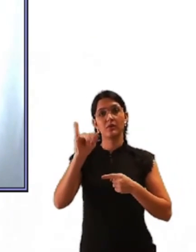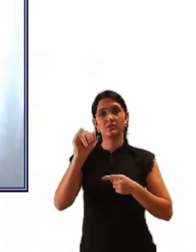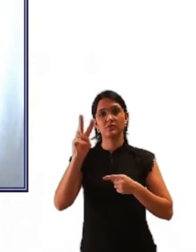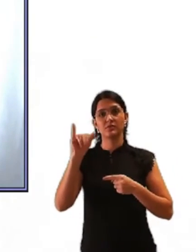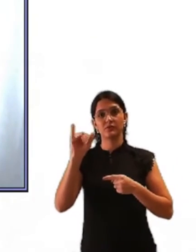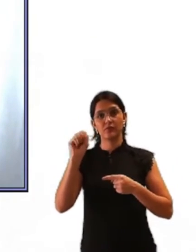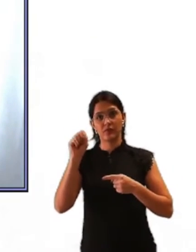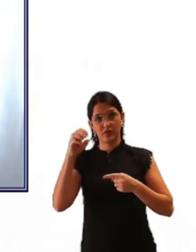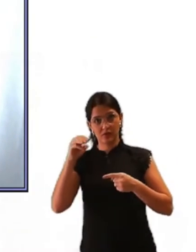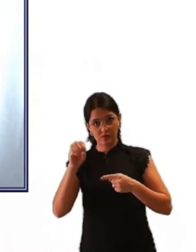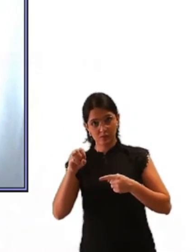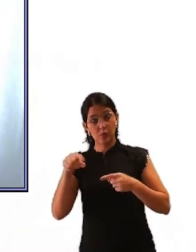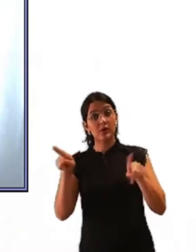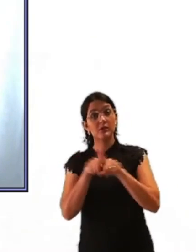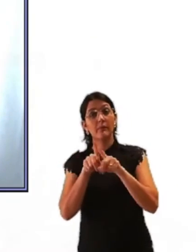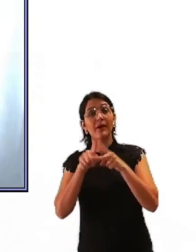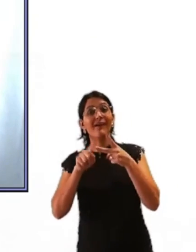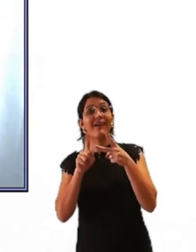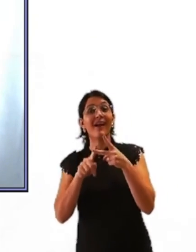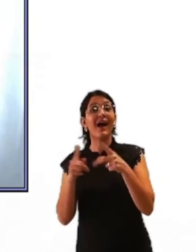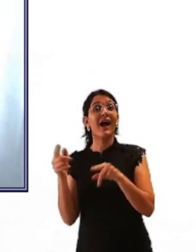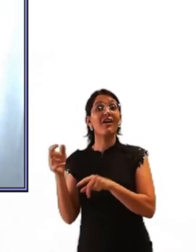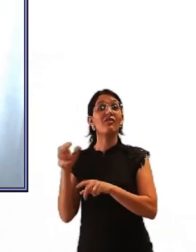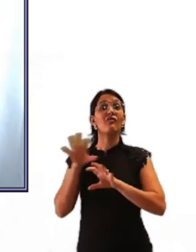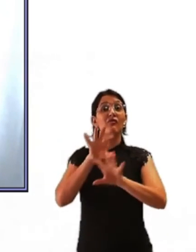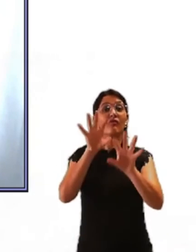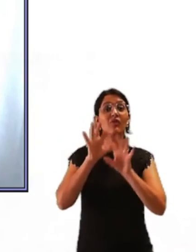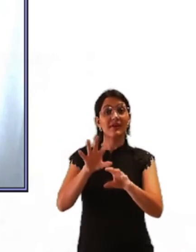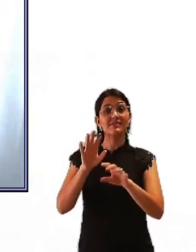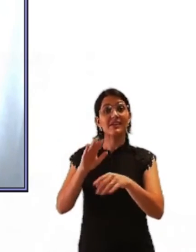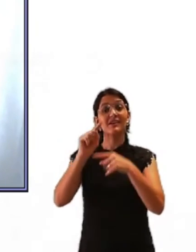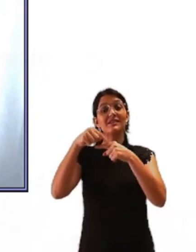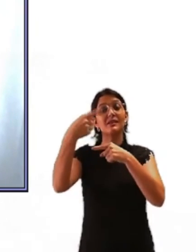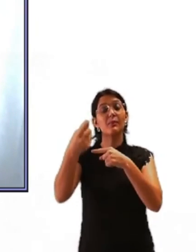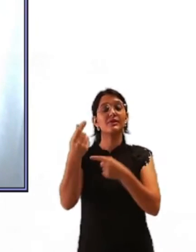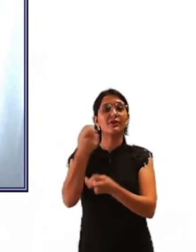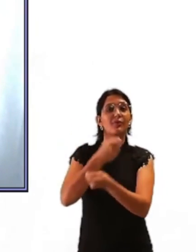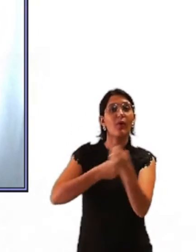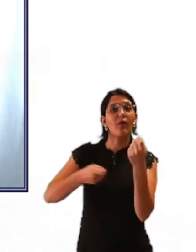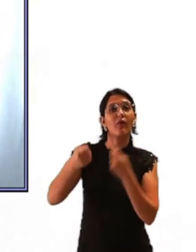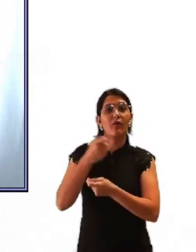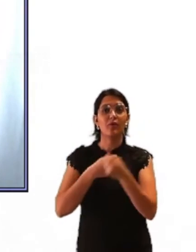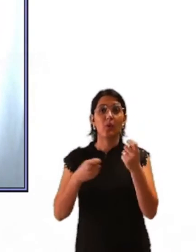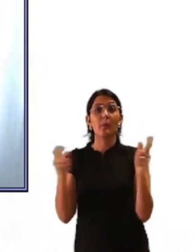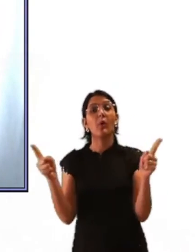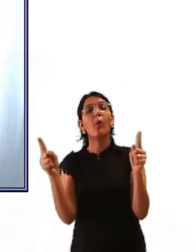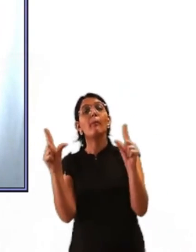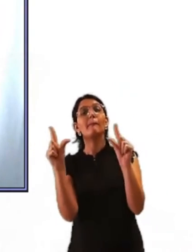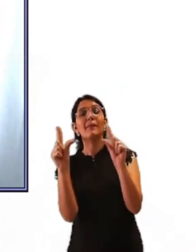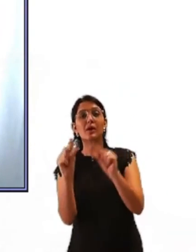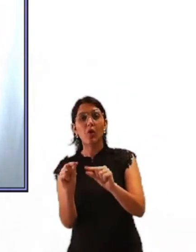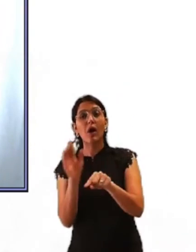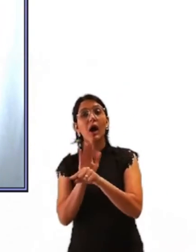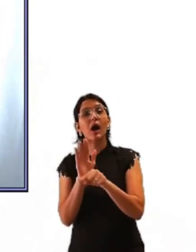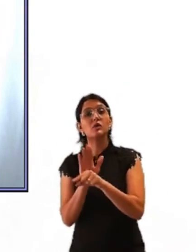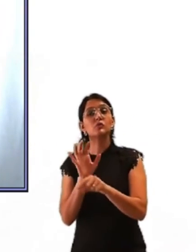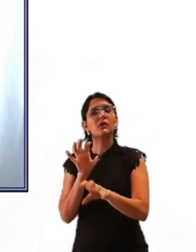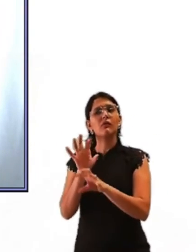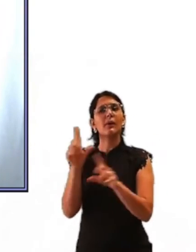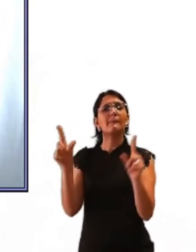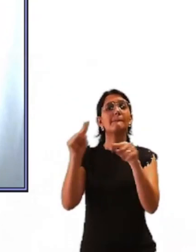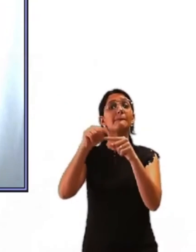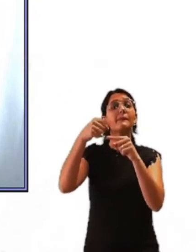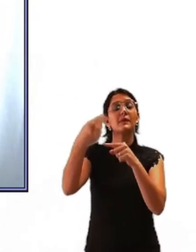impacto econômico e do impacto não econômico, ou menor impacto econômico de uma